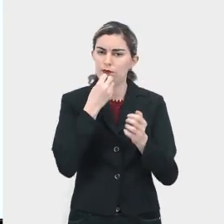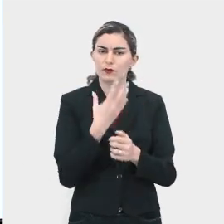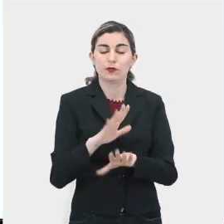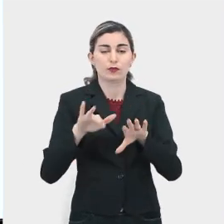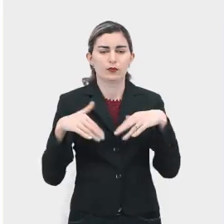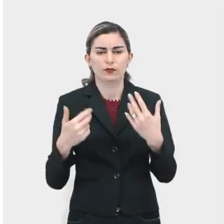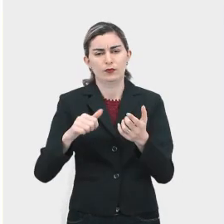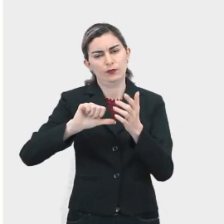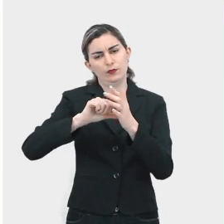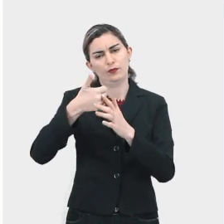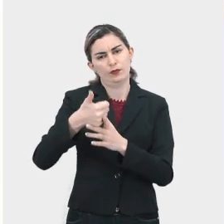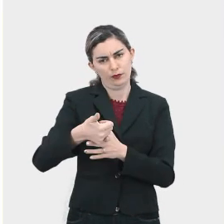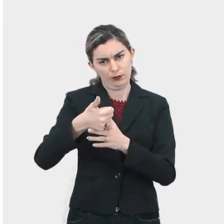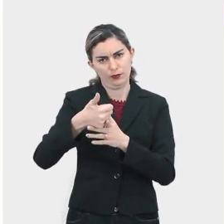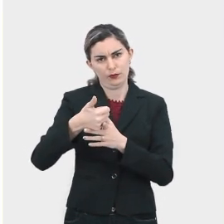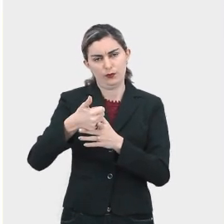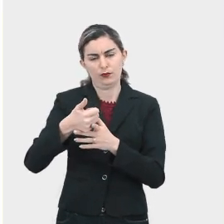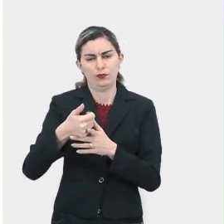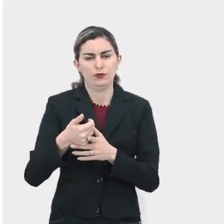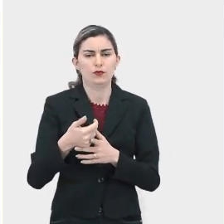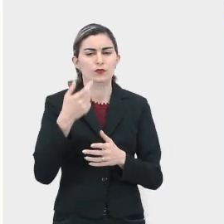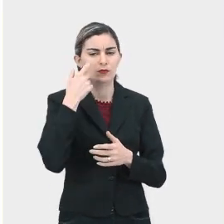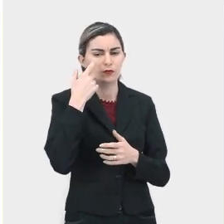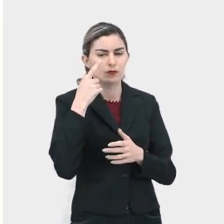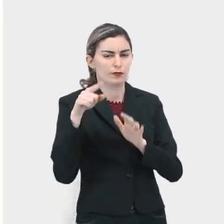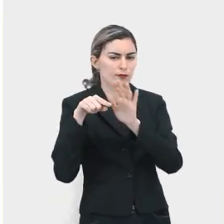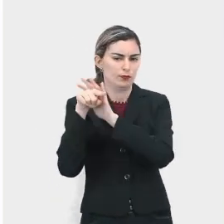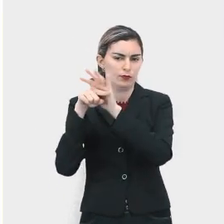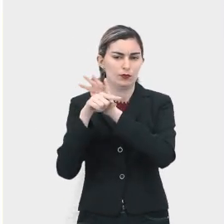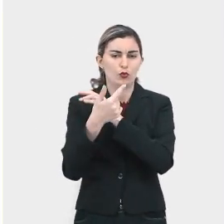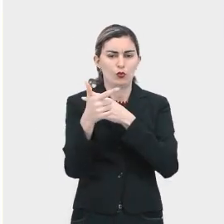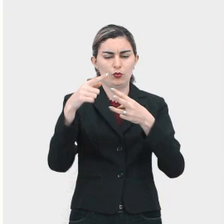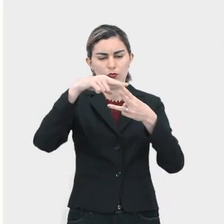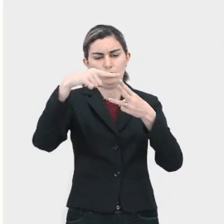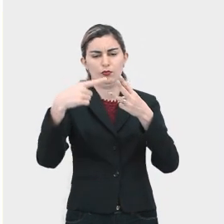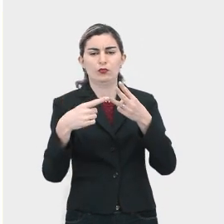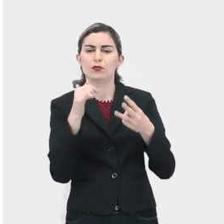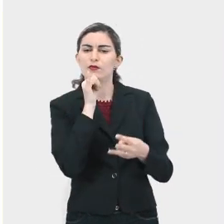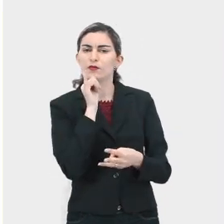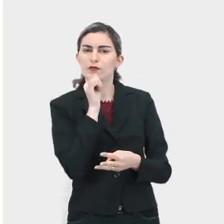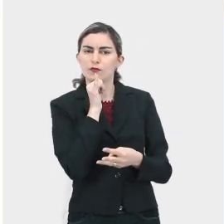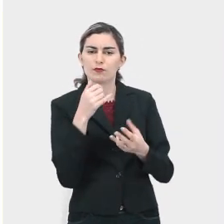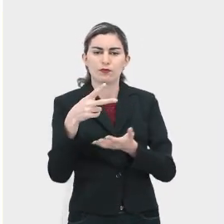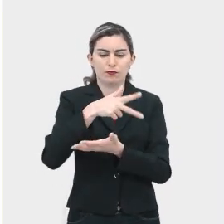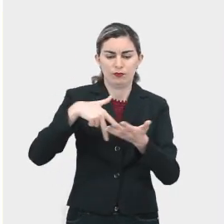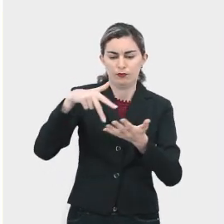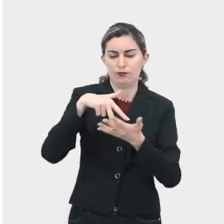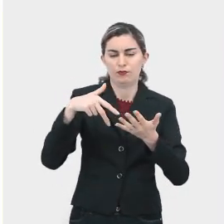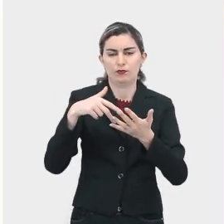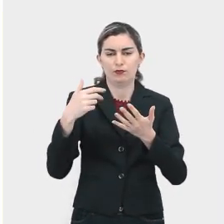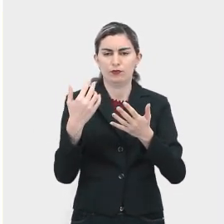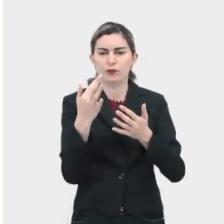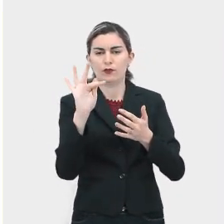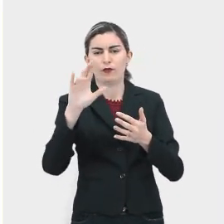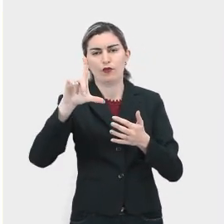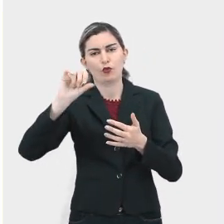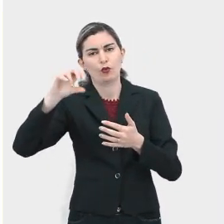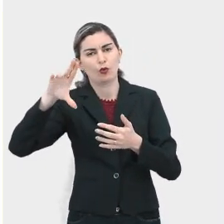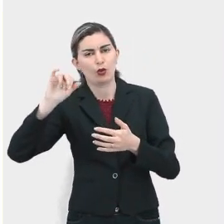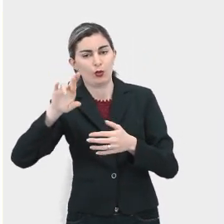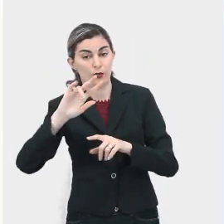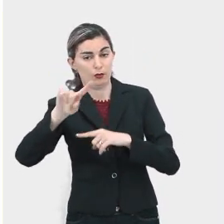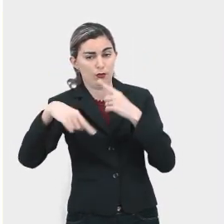Então, primeiro quesito, pesquisar outros 3 exemplos de danças folclóricas. Depois